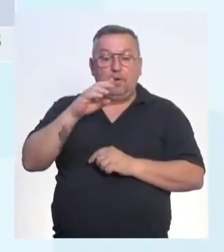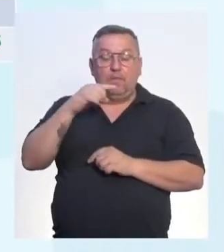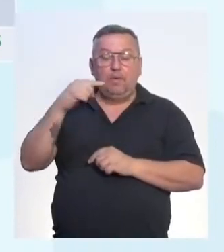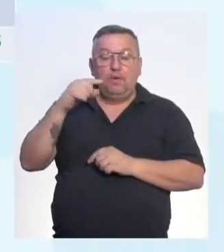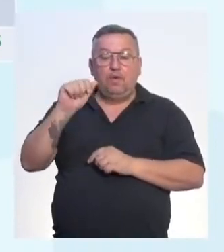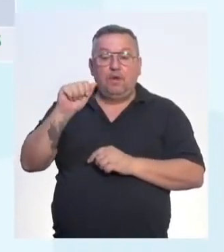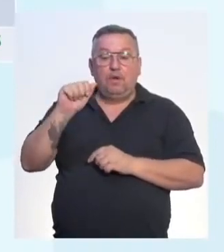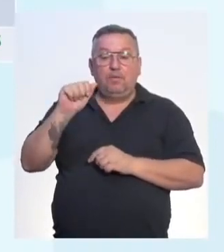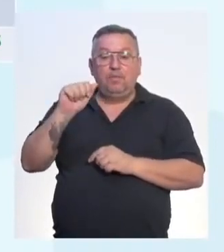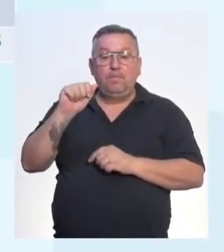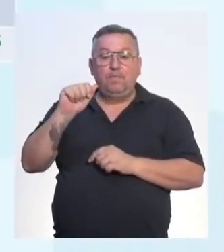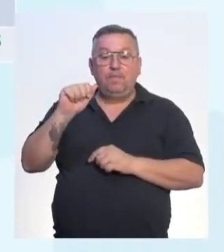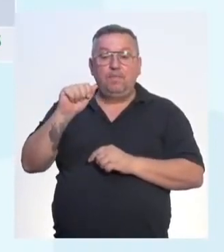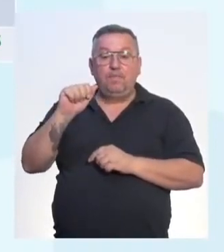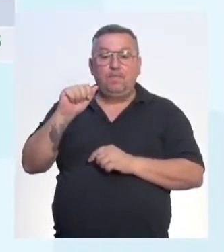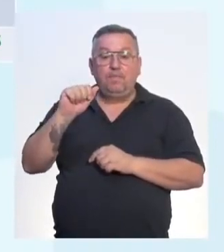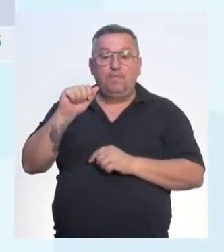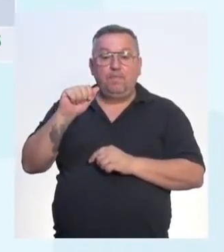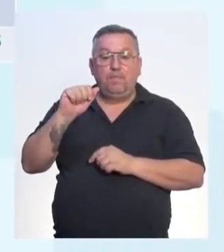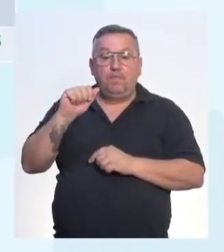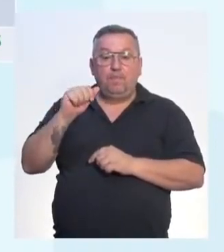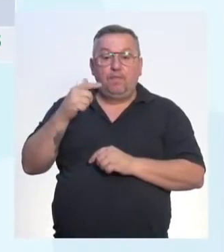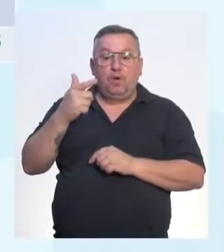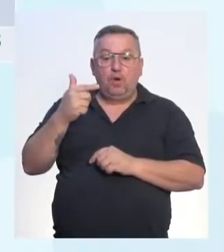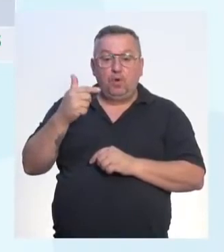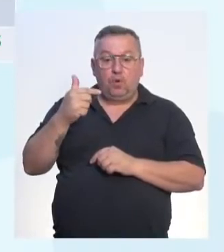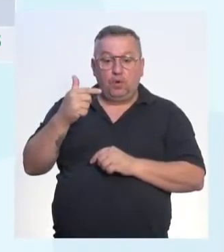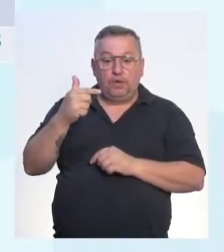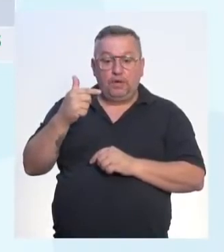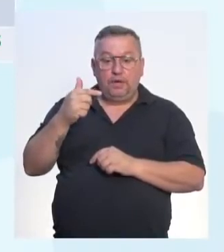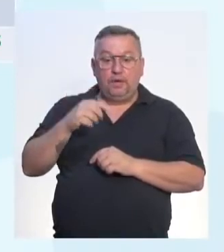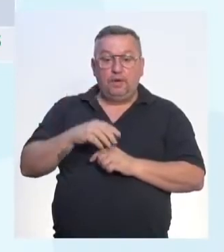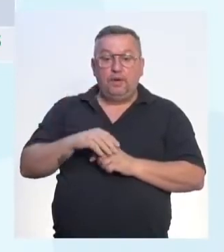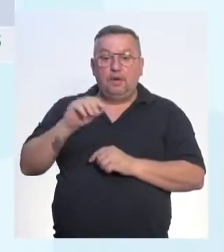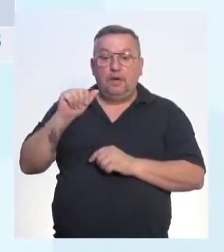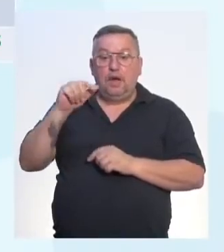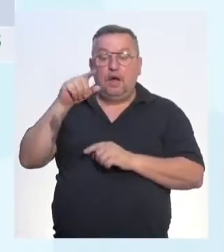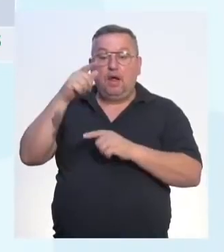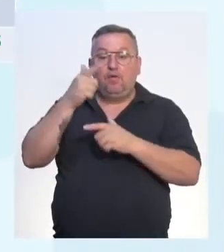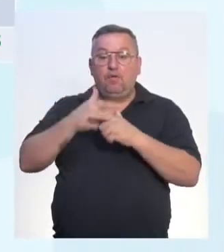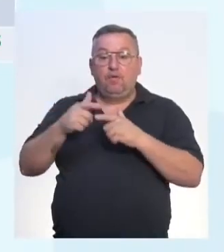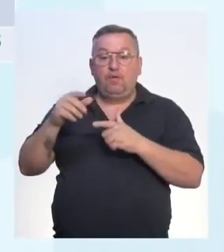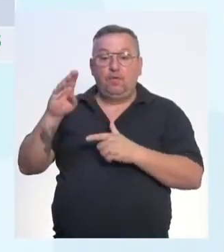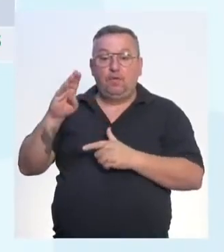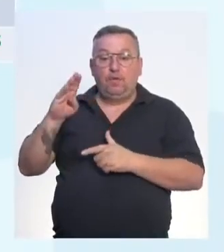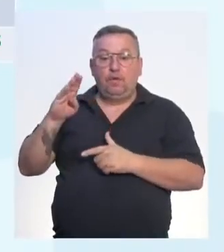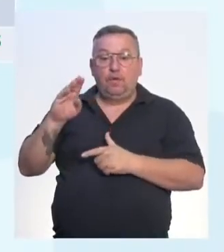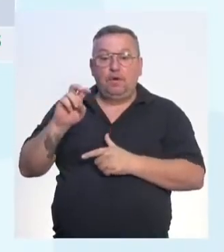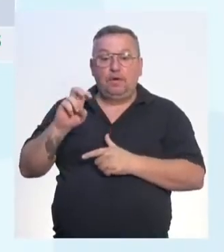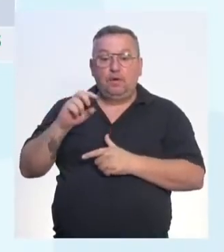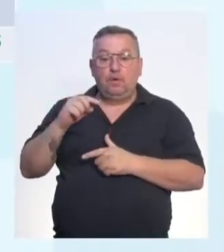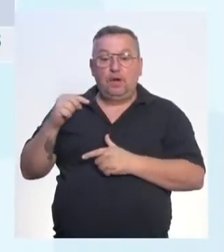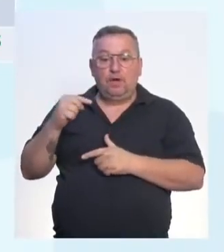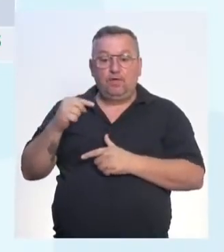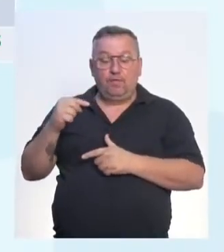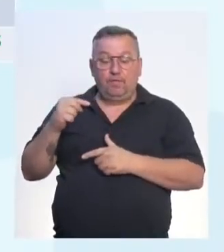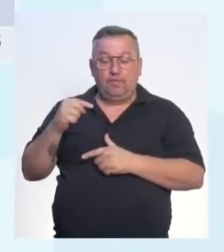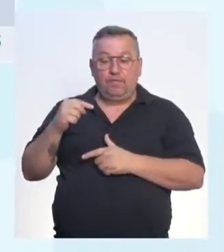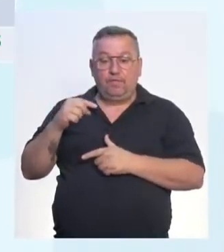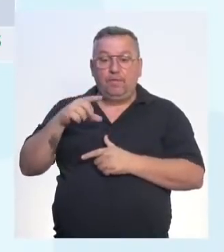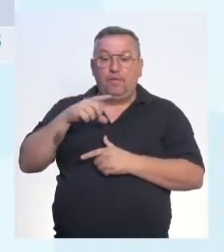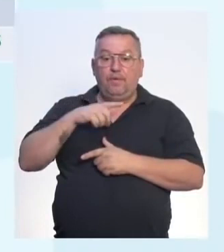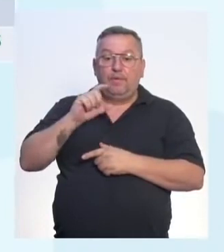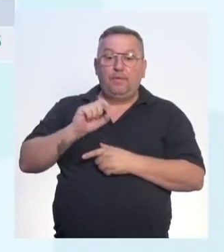a subtração, a diferença, 12 positivo, e A dividido por B, 5 negativo.